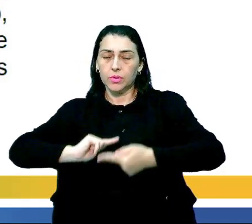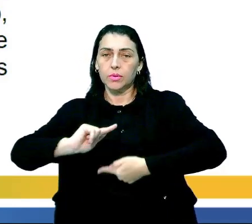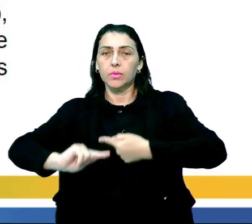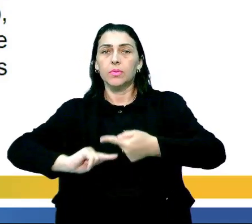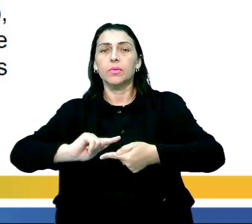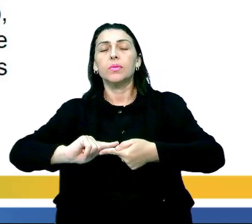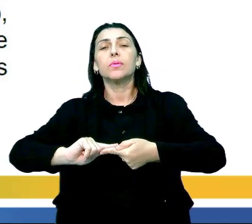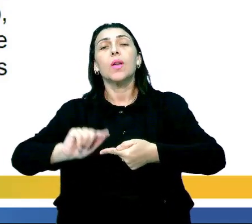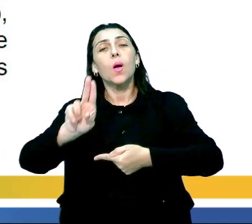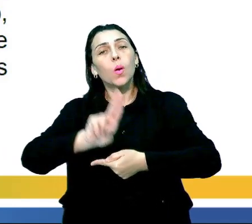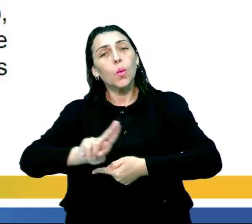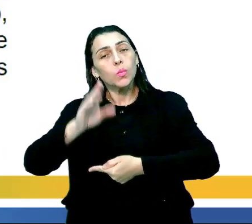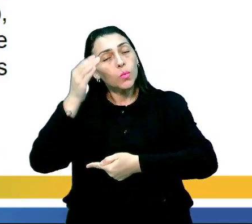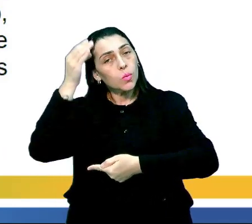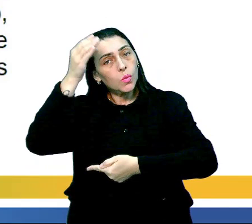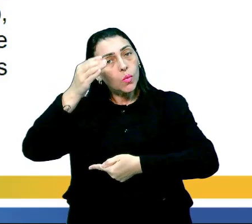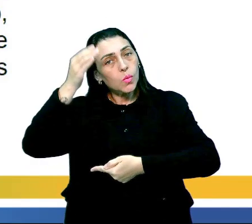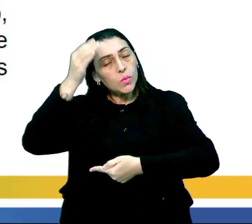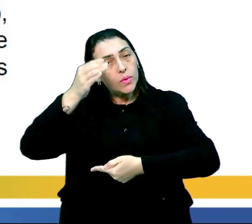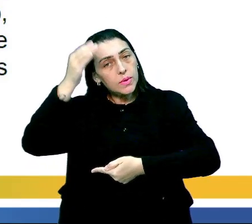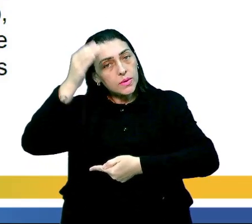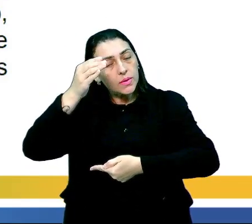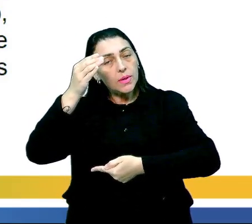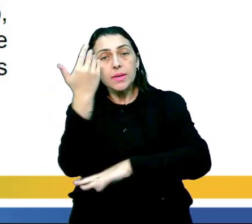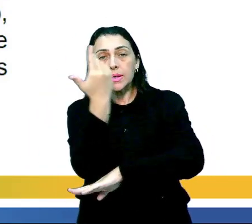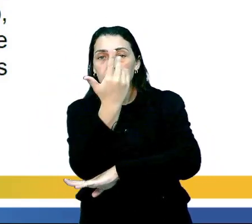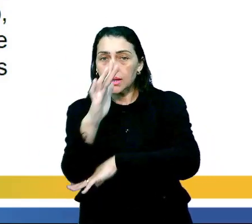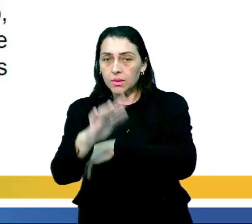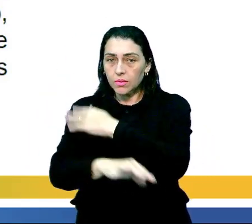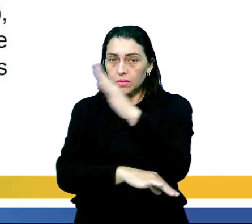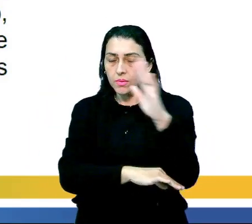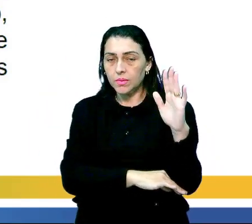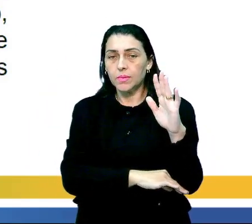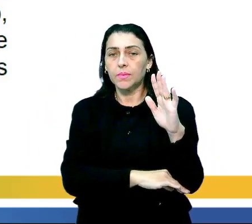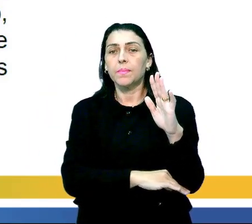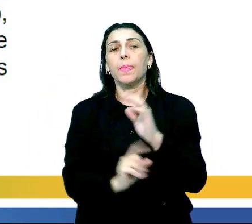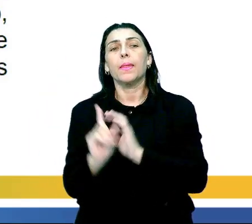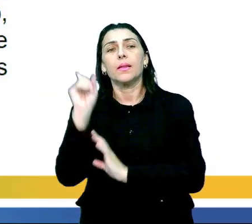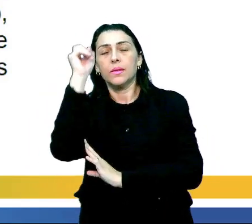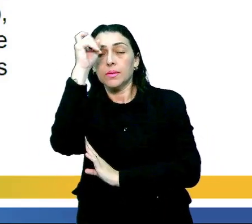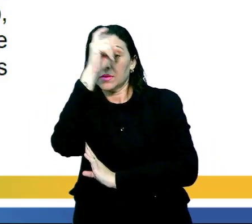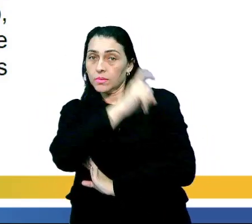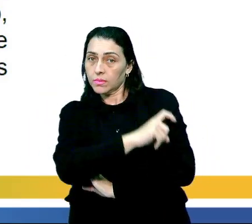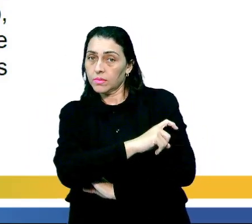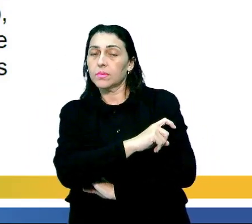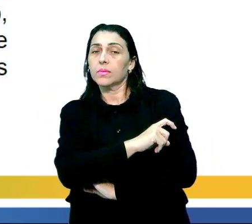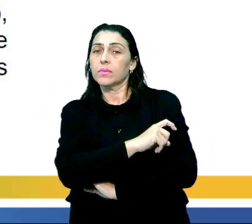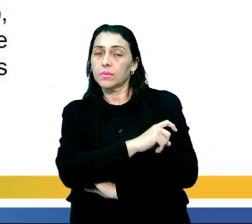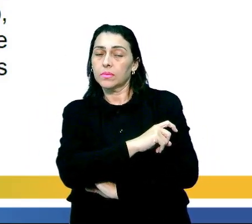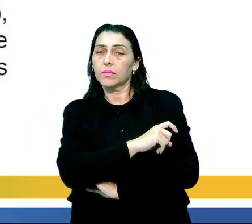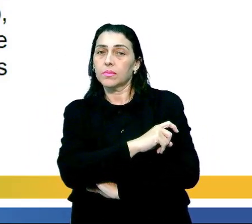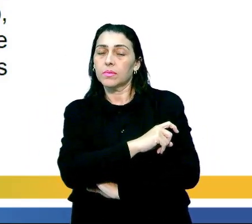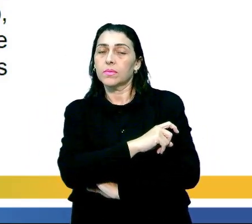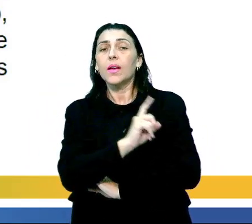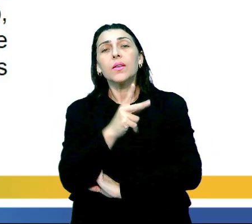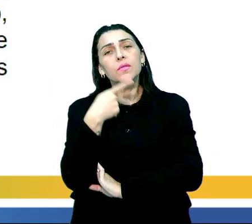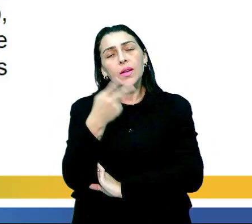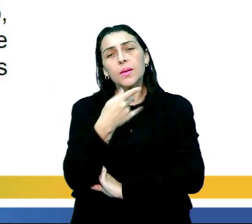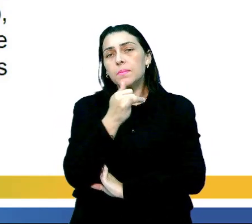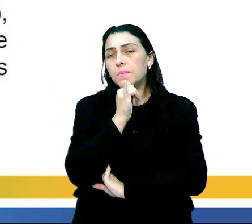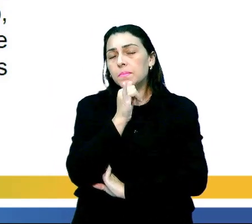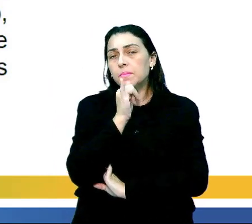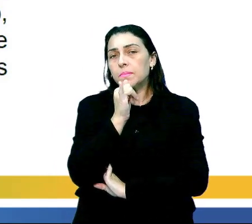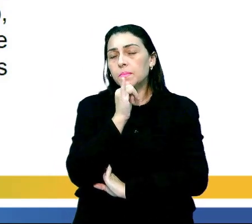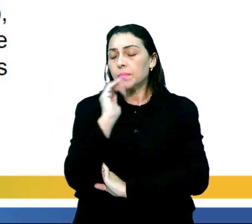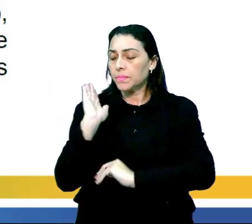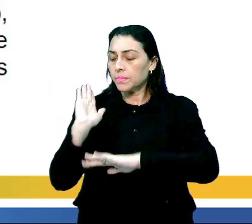Então, é um uso consciente dos recursos naturais. A maior dificuldade da gente falar, por exemplo,